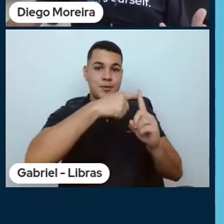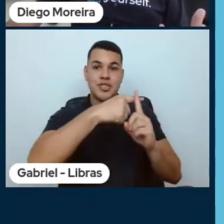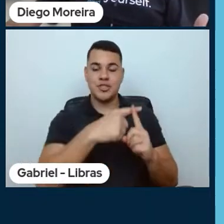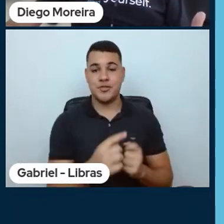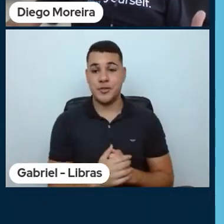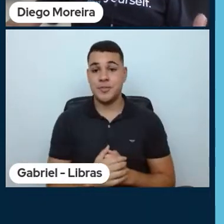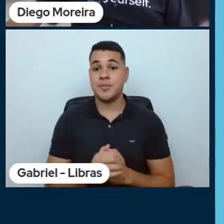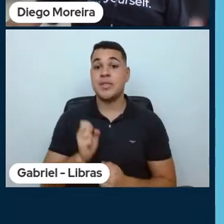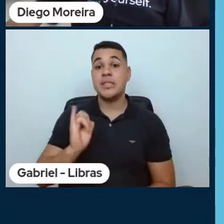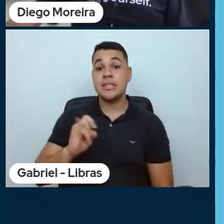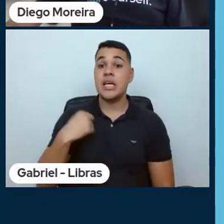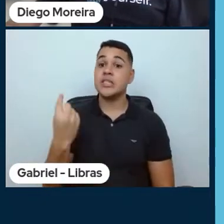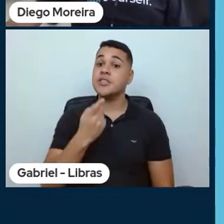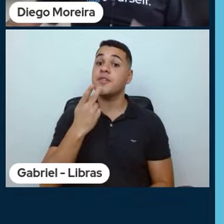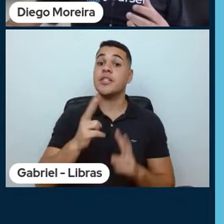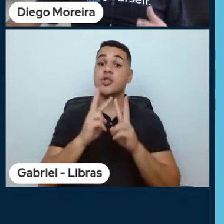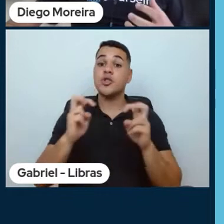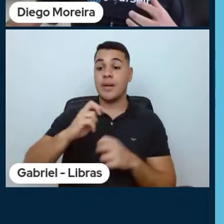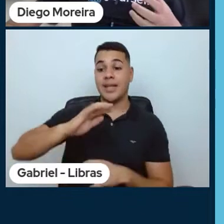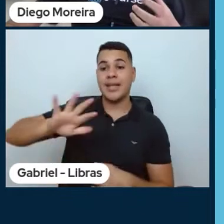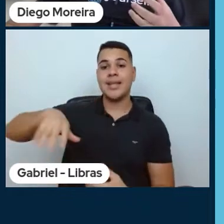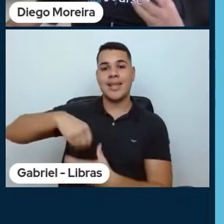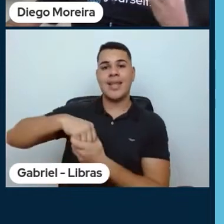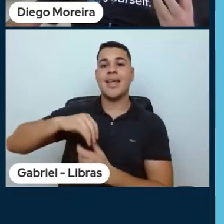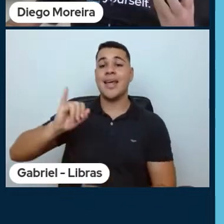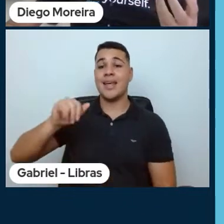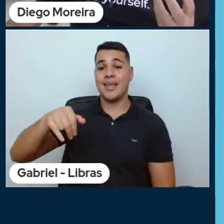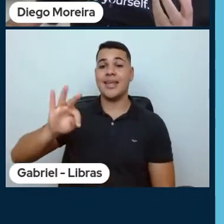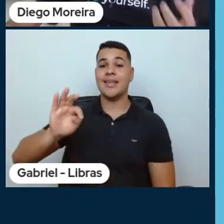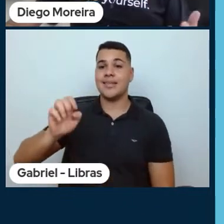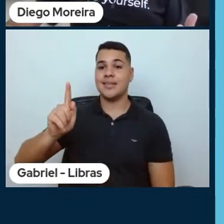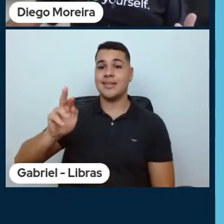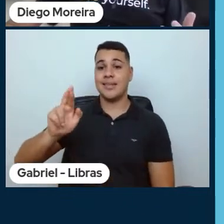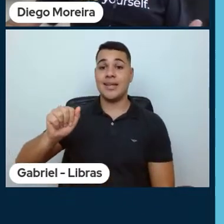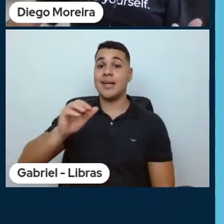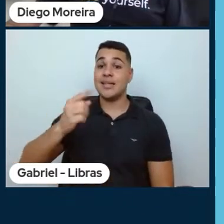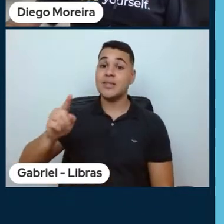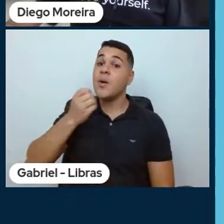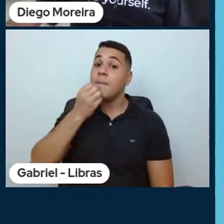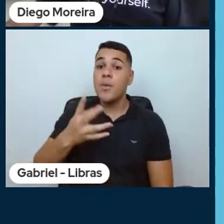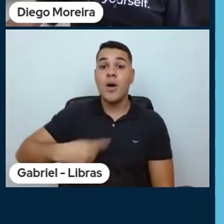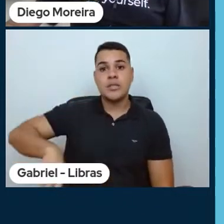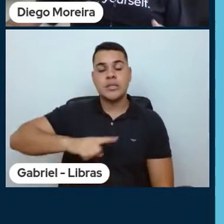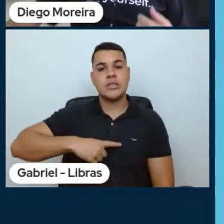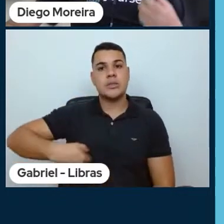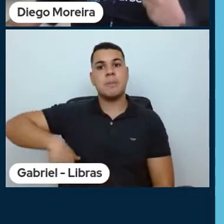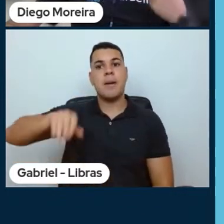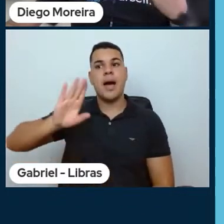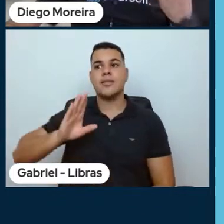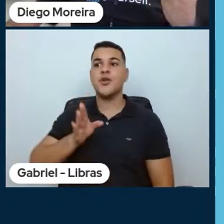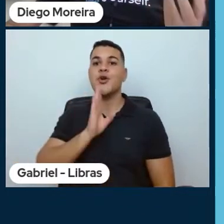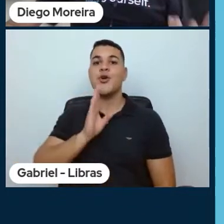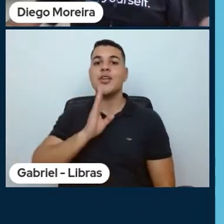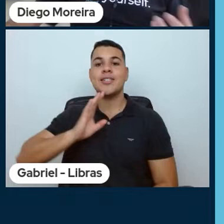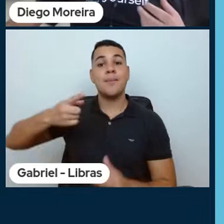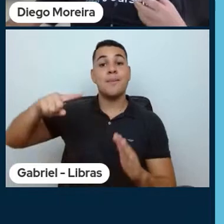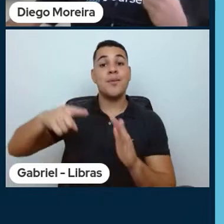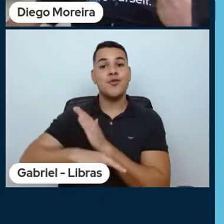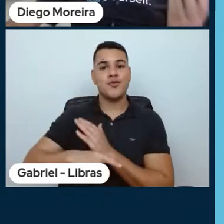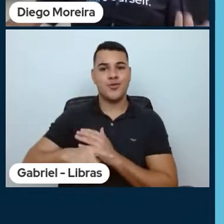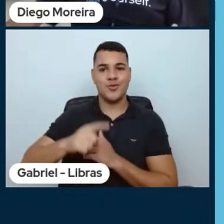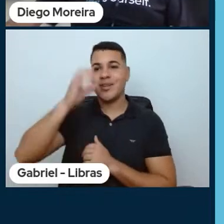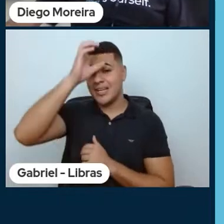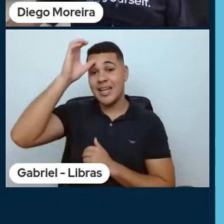integração que eu comentei agora há pouco, é importante a gente ter essa visão 360 graus do cliente. É saber o que ele comprou, qual é